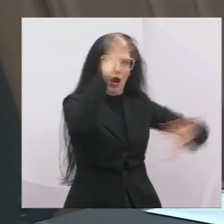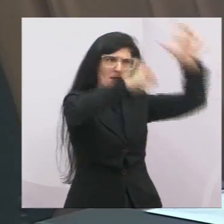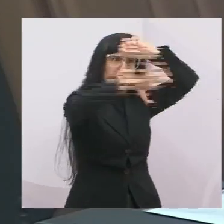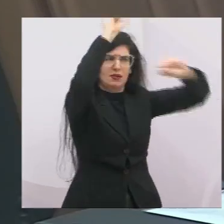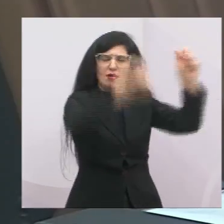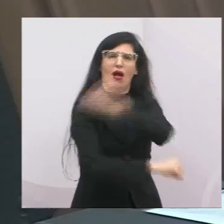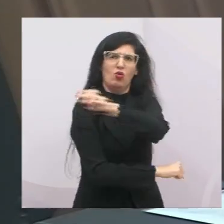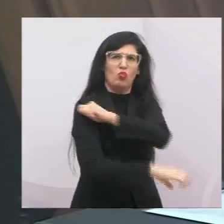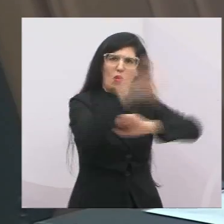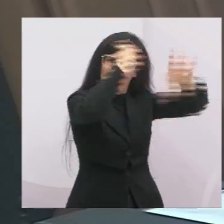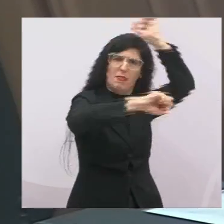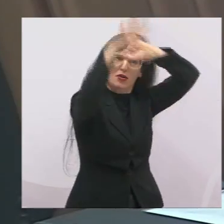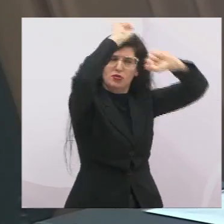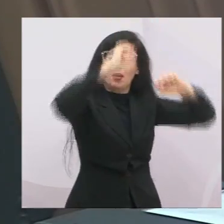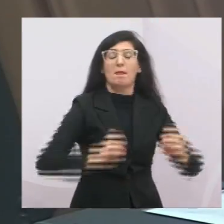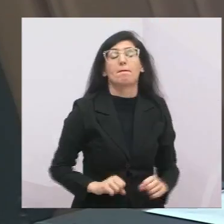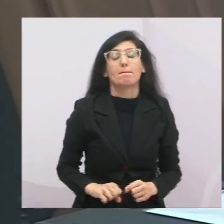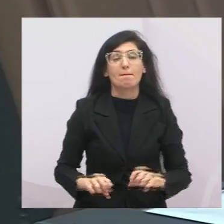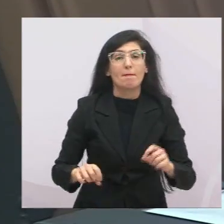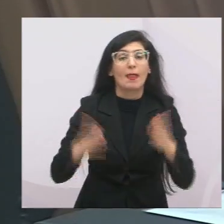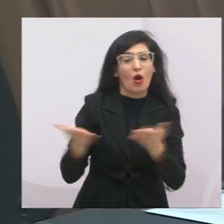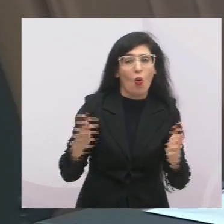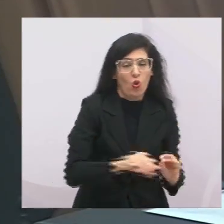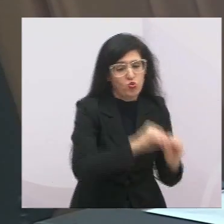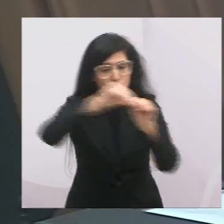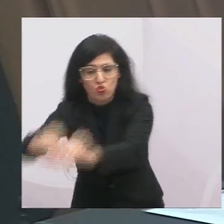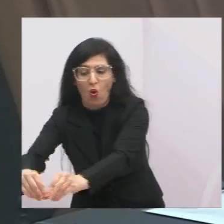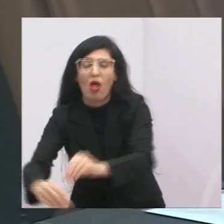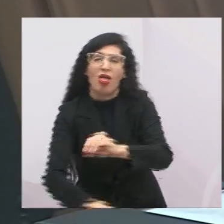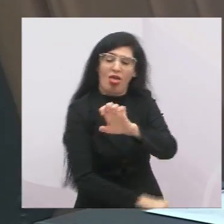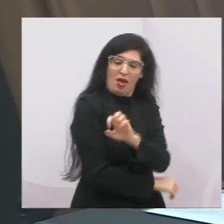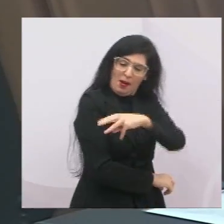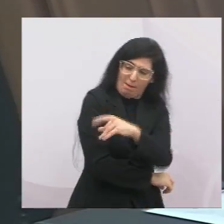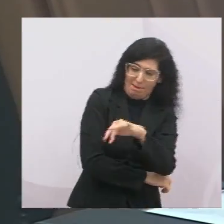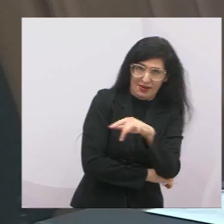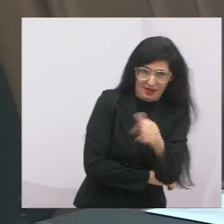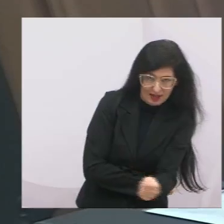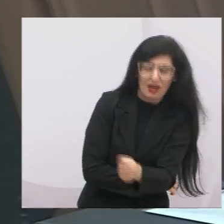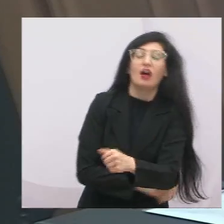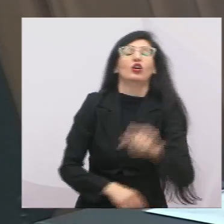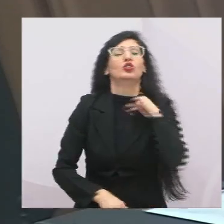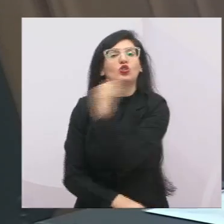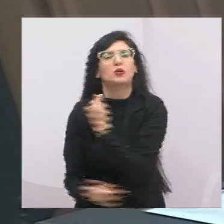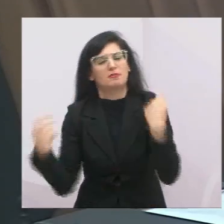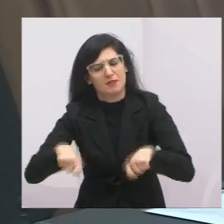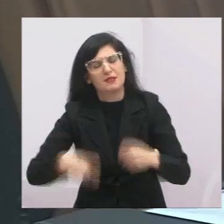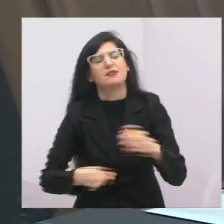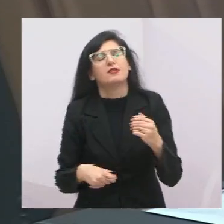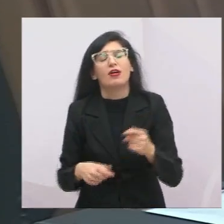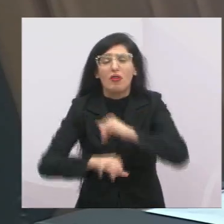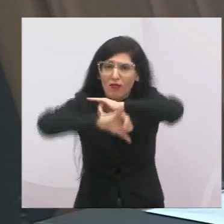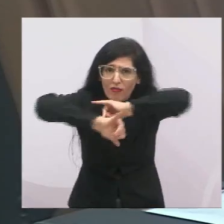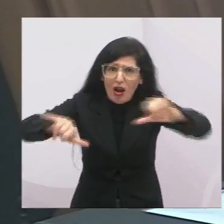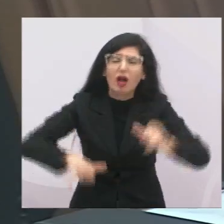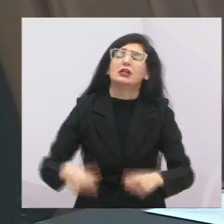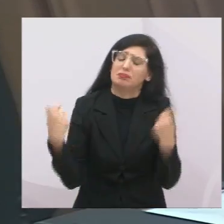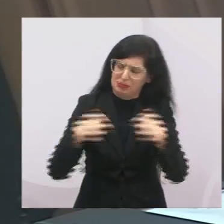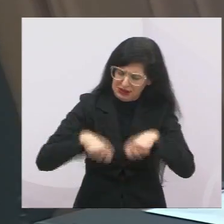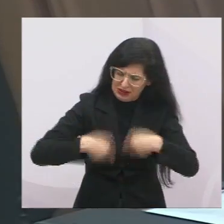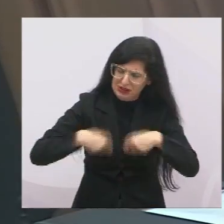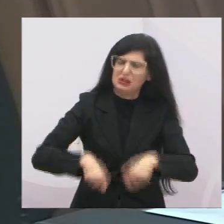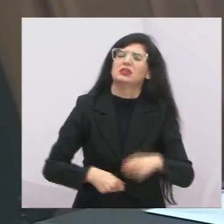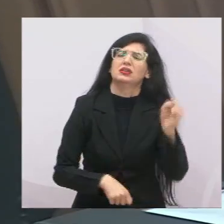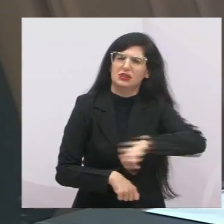tornar-se para a região lá do Jardim Emília. E a gente tem que reforçar a necessidade da comunidade,